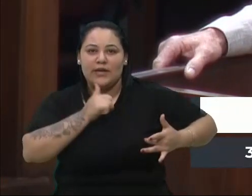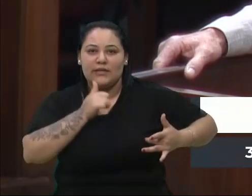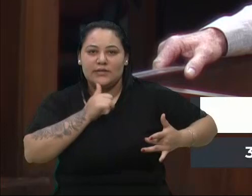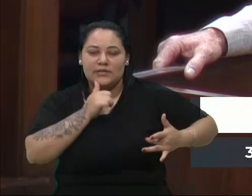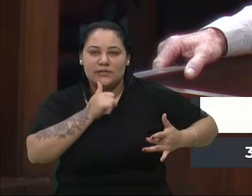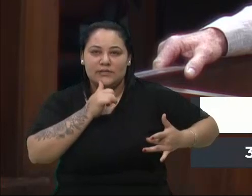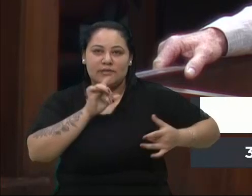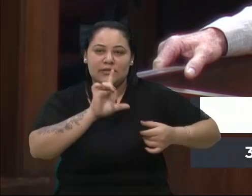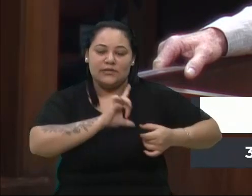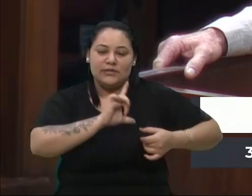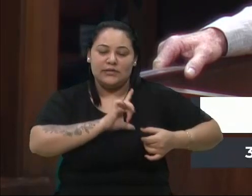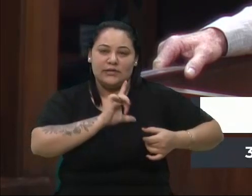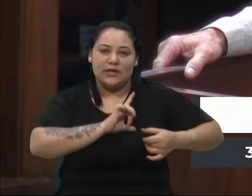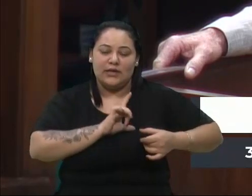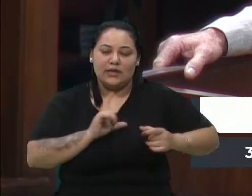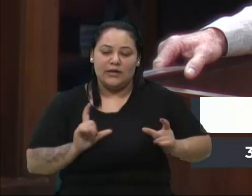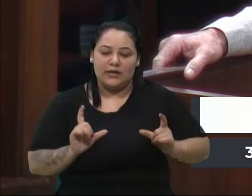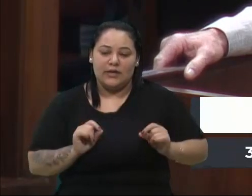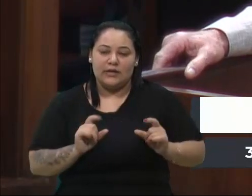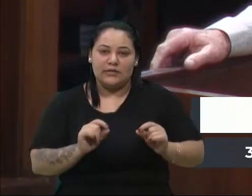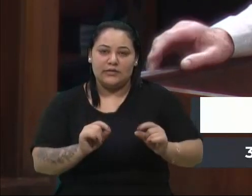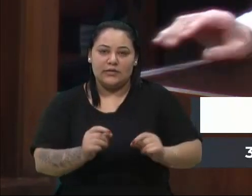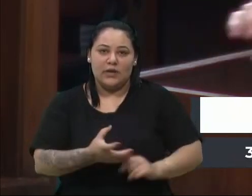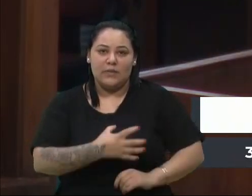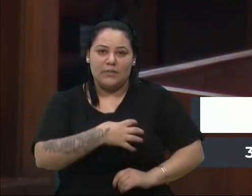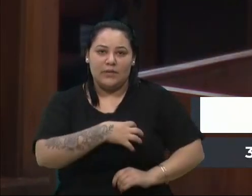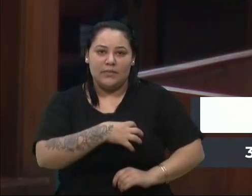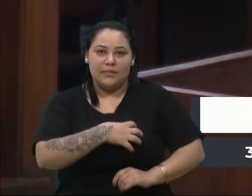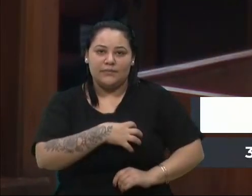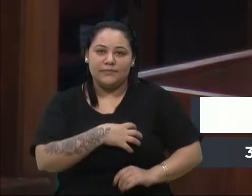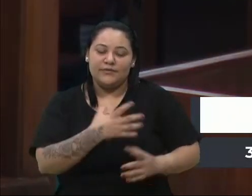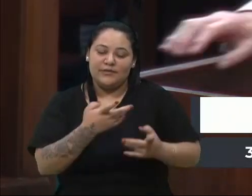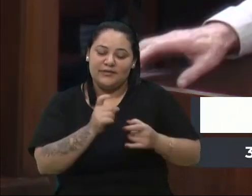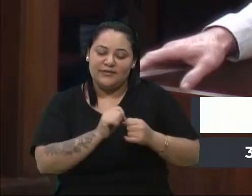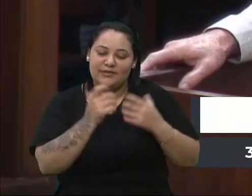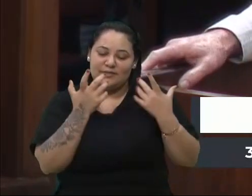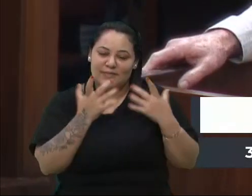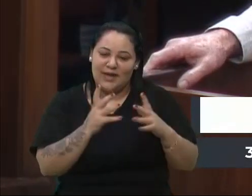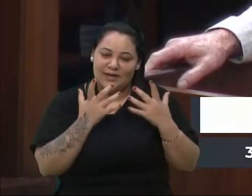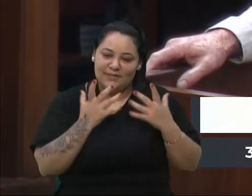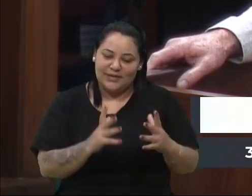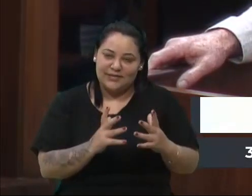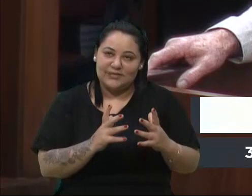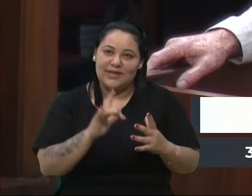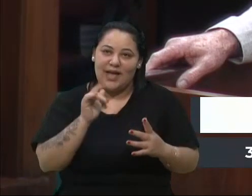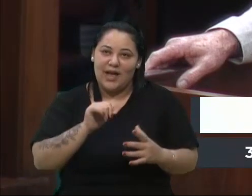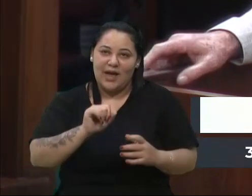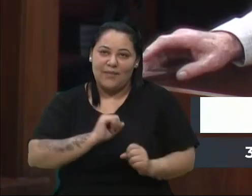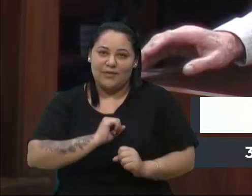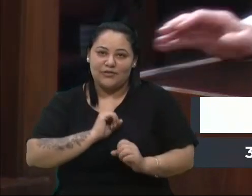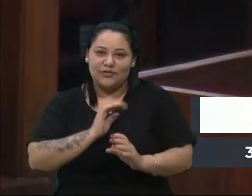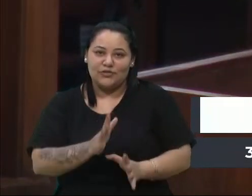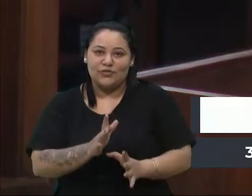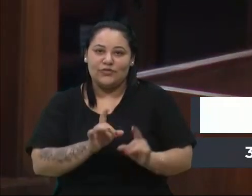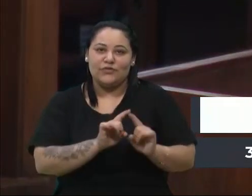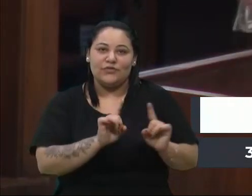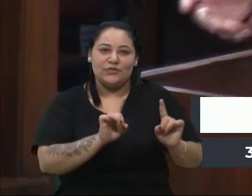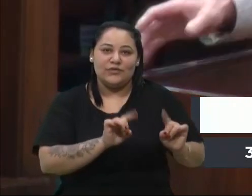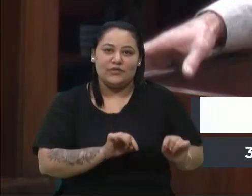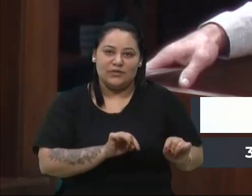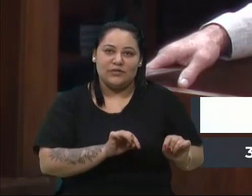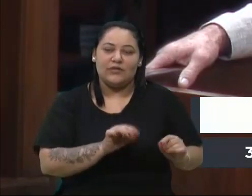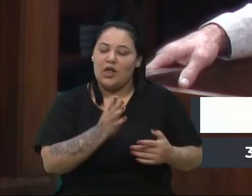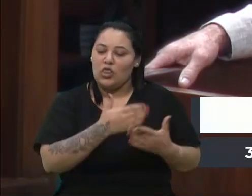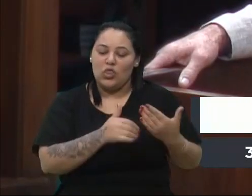mama. Então, não poderia deixar de fazer esse elogio. É uma iniciativa dos funcionários, está estendido a